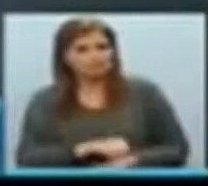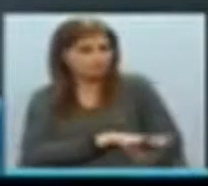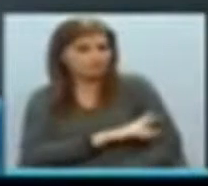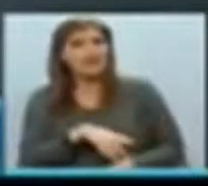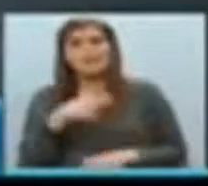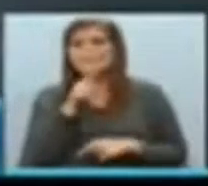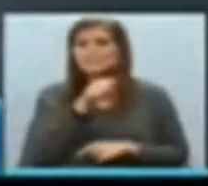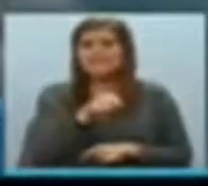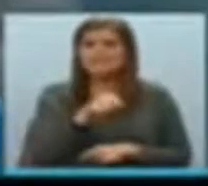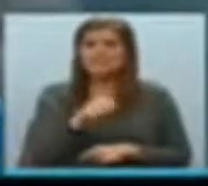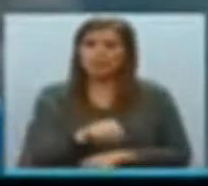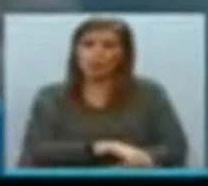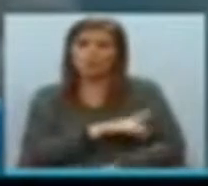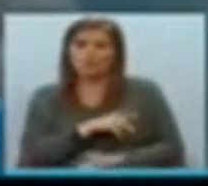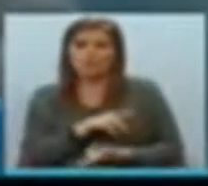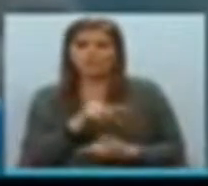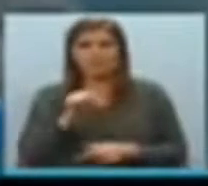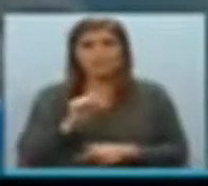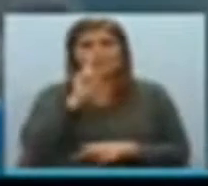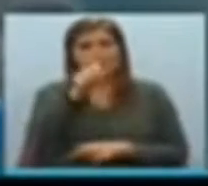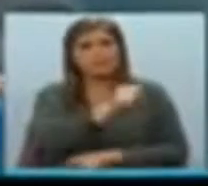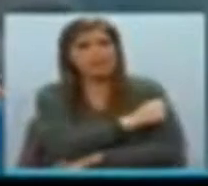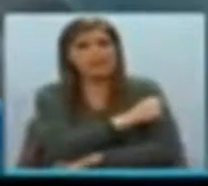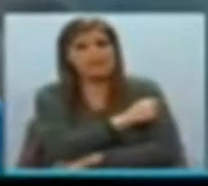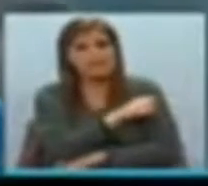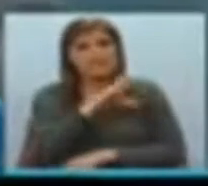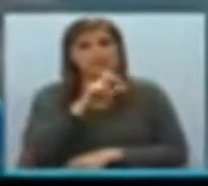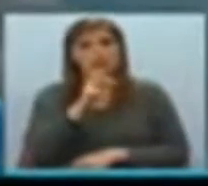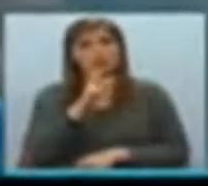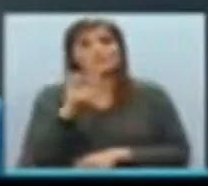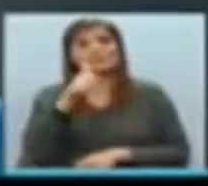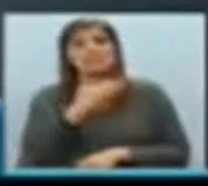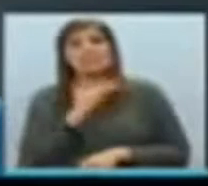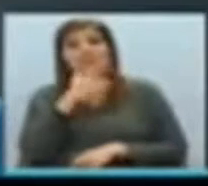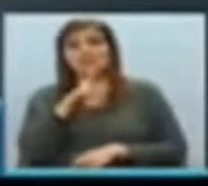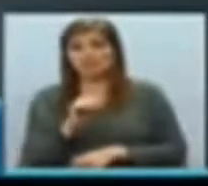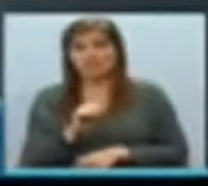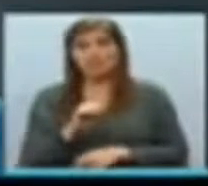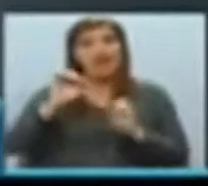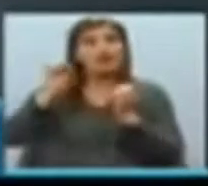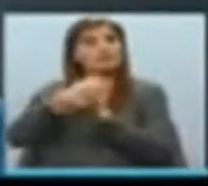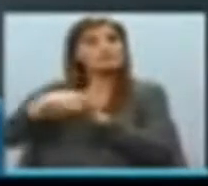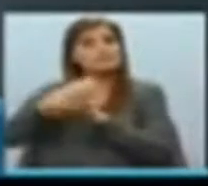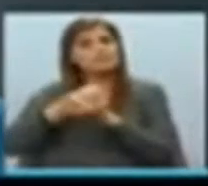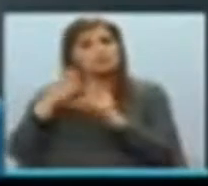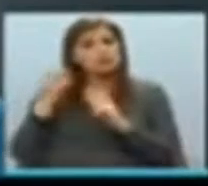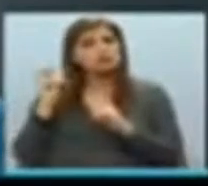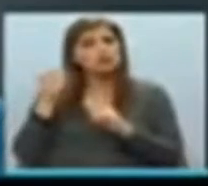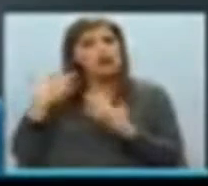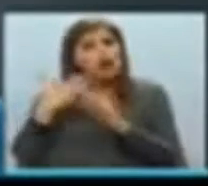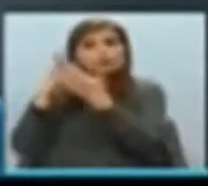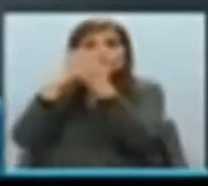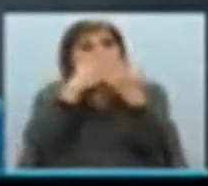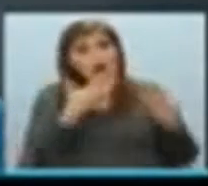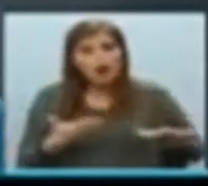entrar na casa dos seus membros que estava abandonada durante demasiados anos e que quando está sendo comprada ele foi muito foi muito